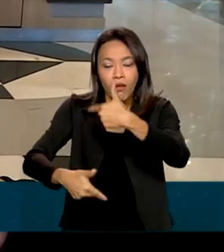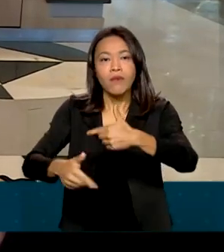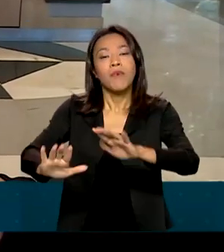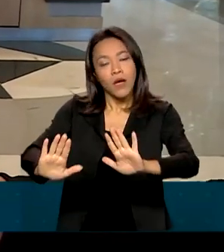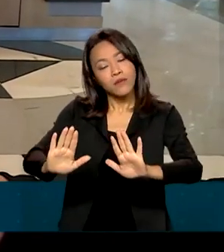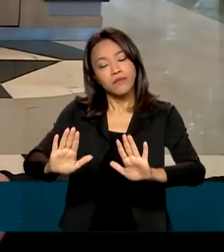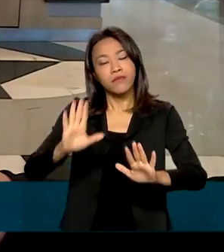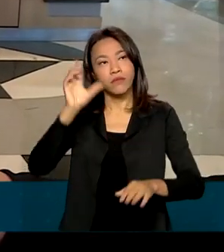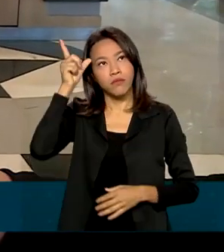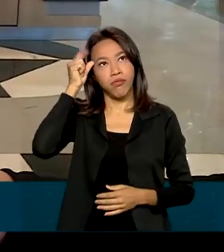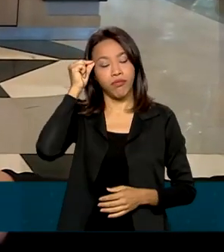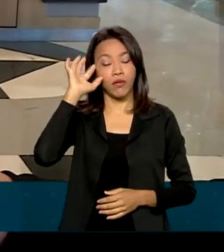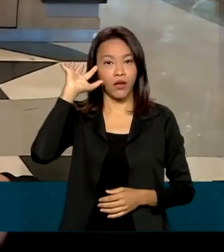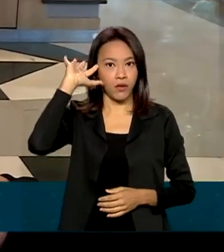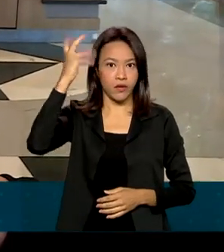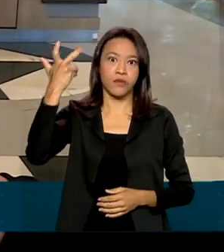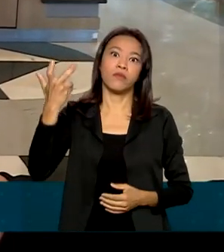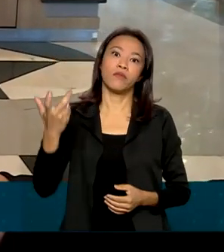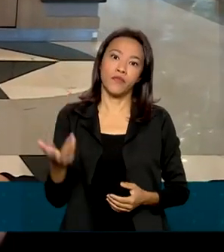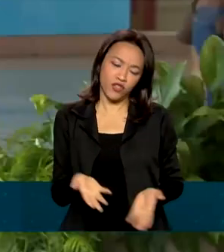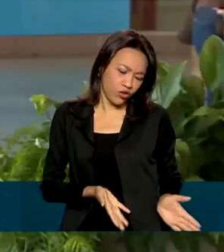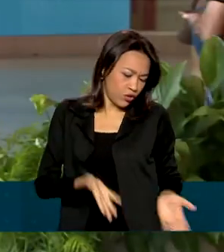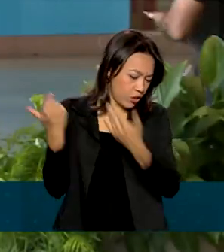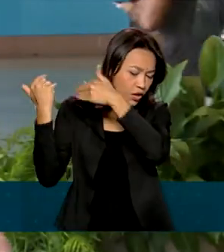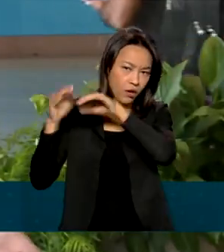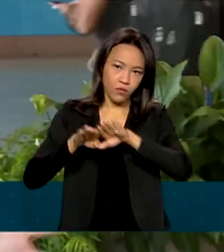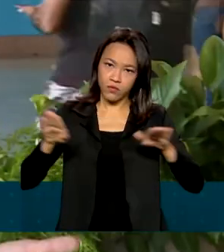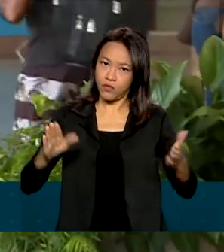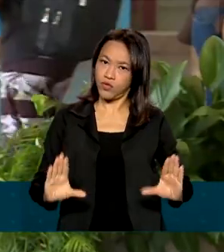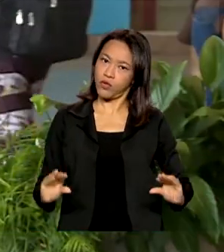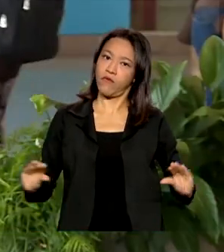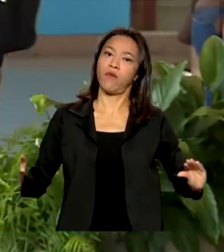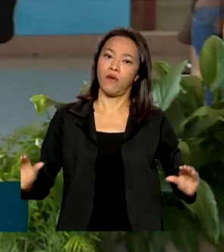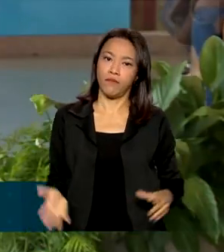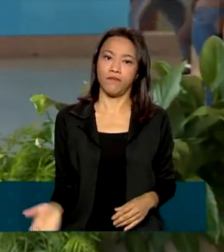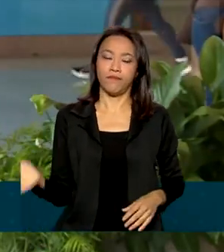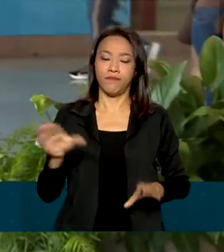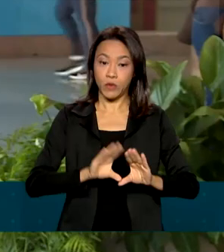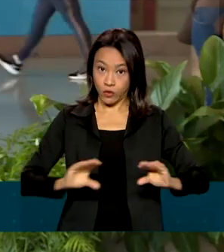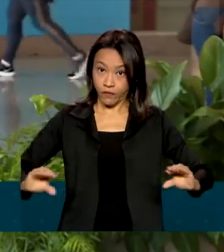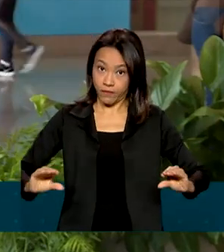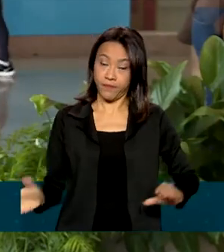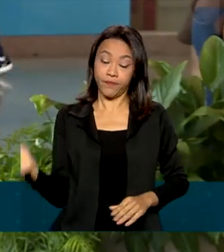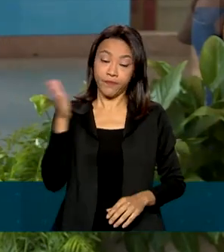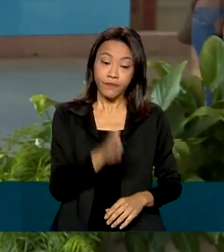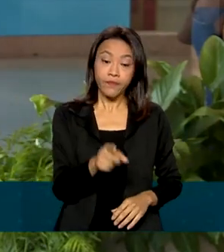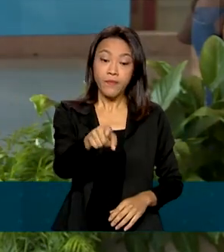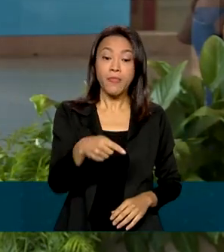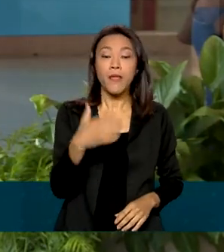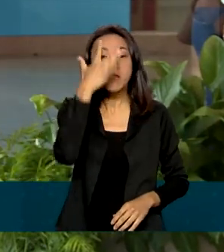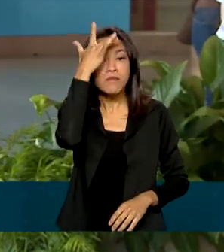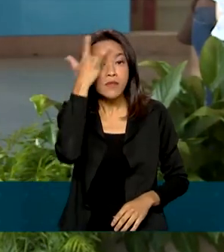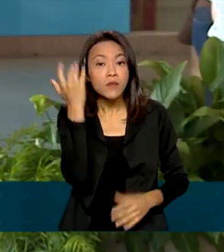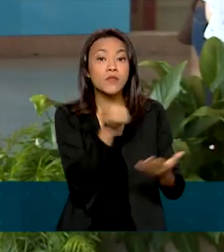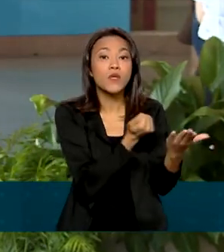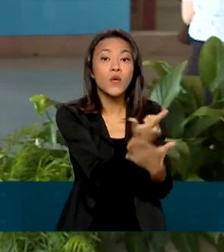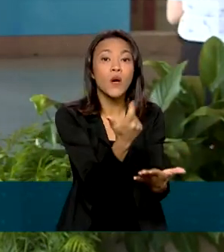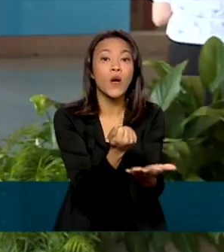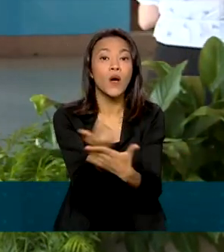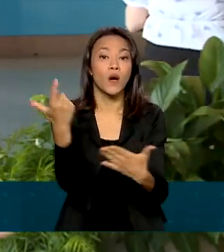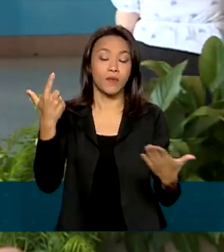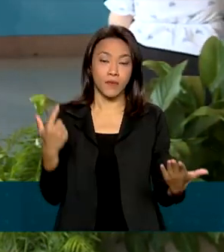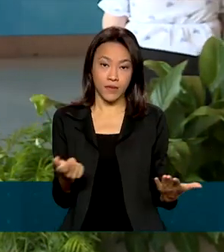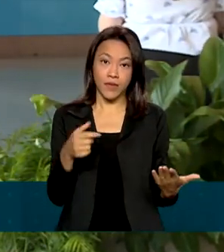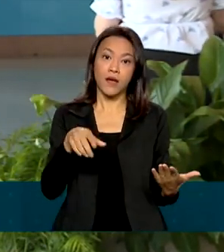conseguiu tirar o sofá de dentro de casa. Durante a pandemia de Covid-19, os consumidores brasileiros passaram a utilizar